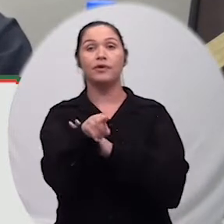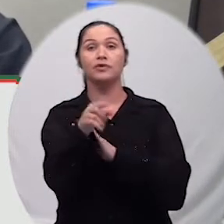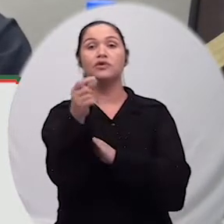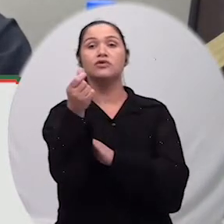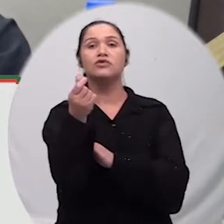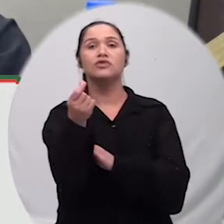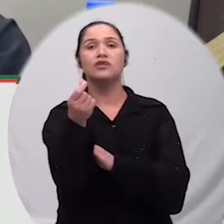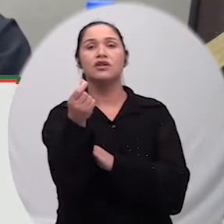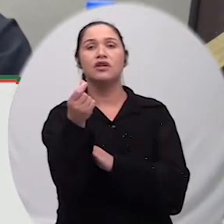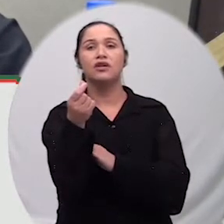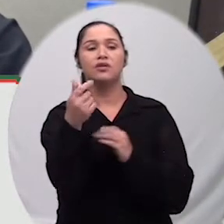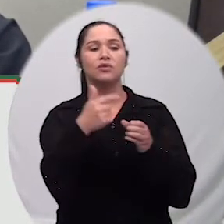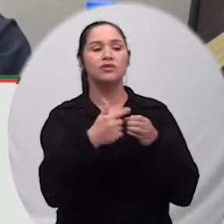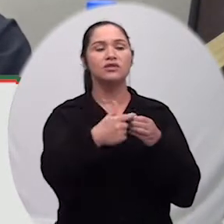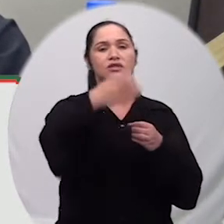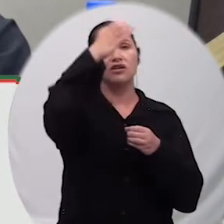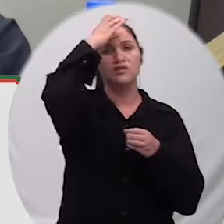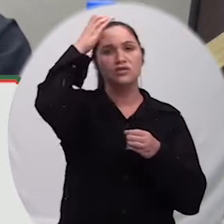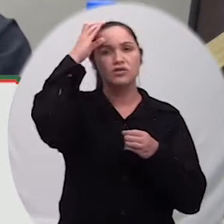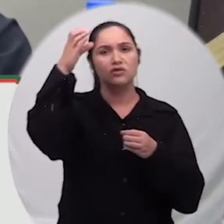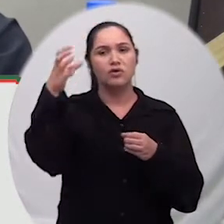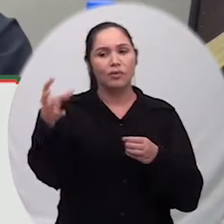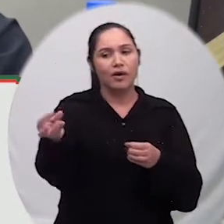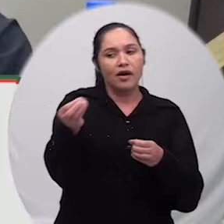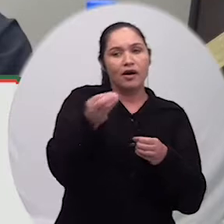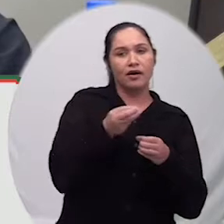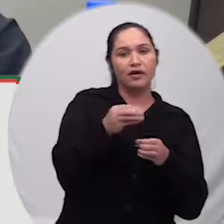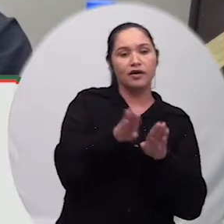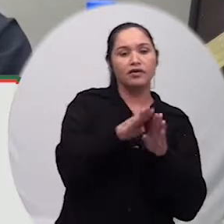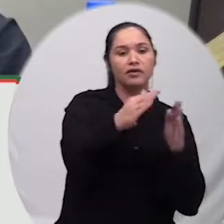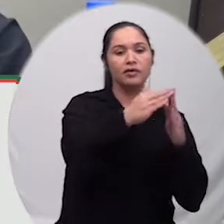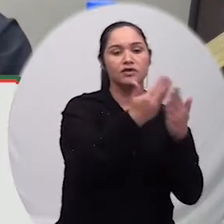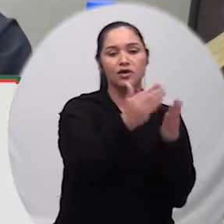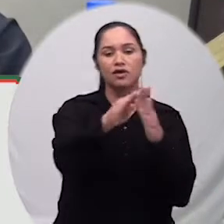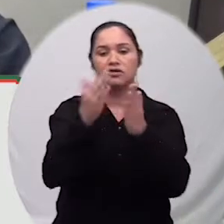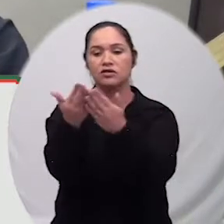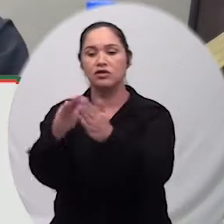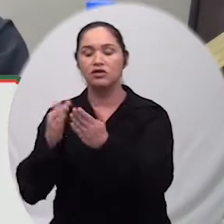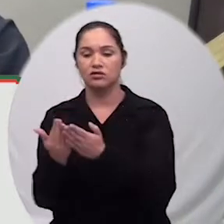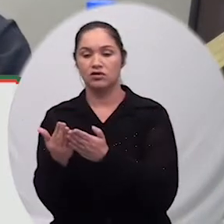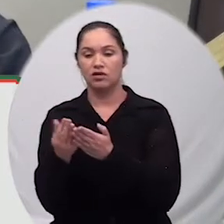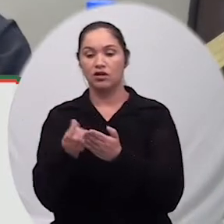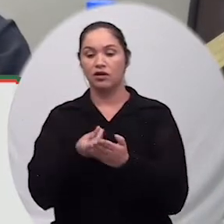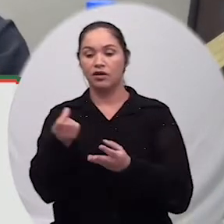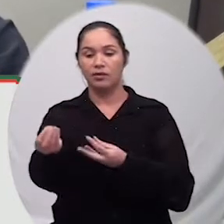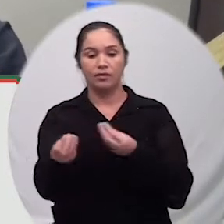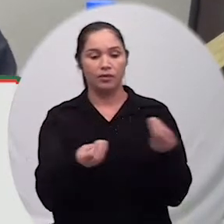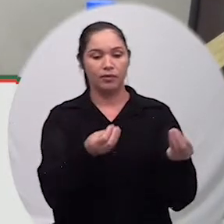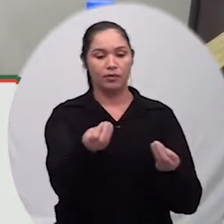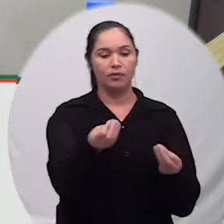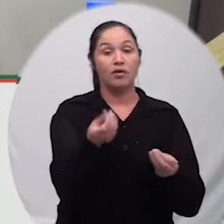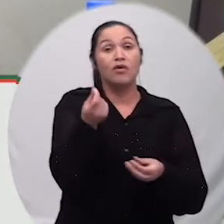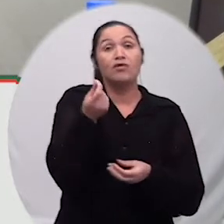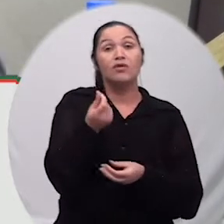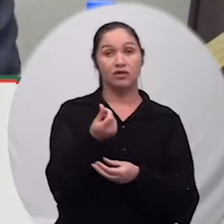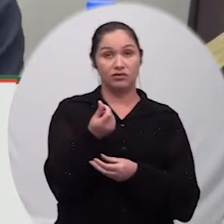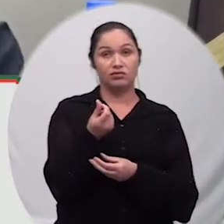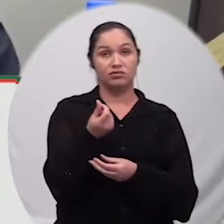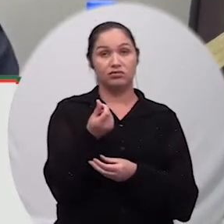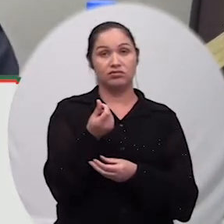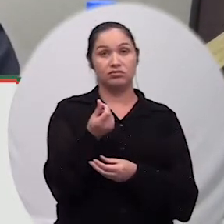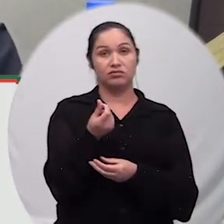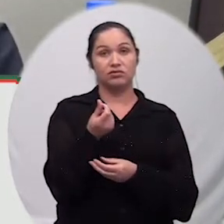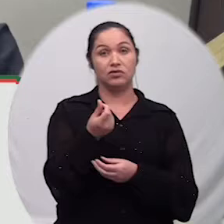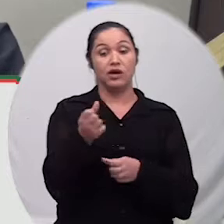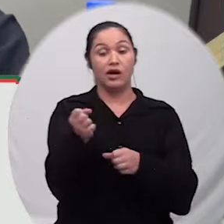distribuídos por unidade escolar que se beneficiaram do programa, valores correspondentes ao